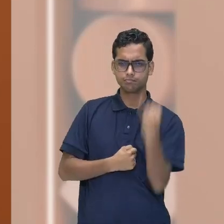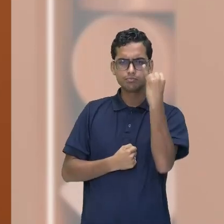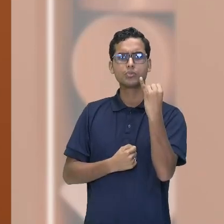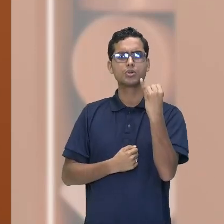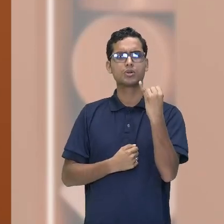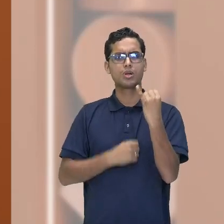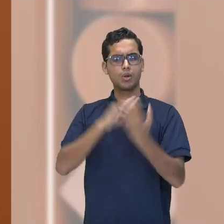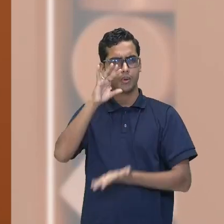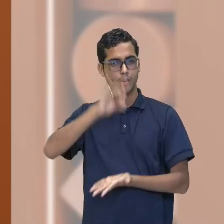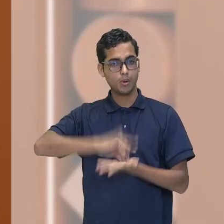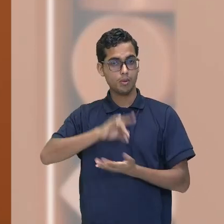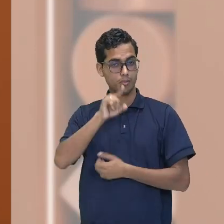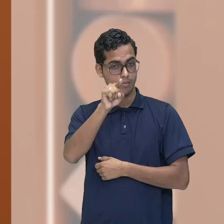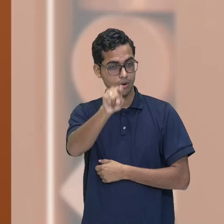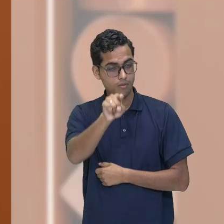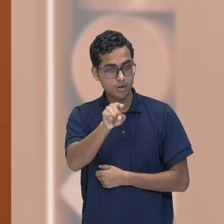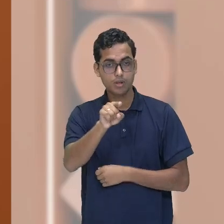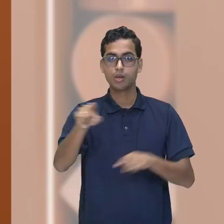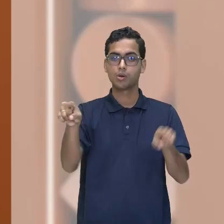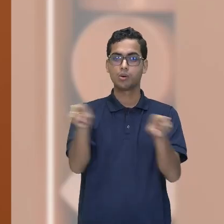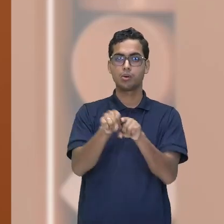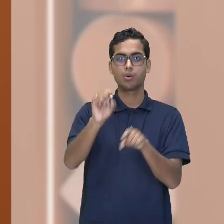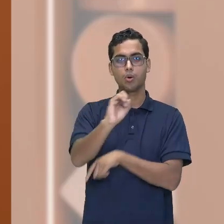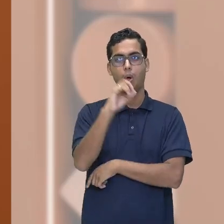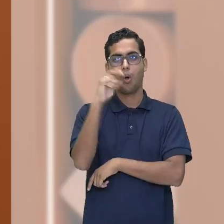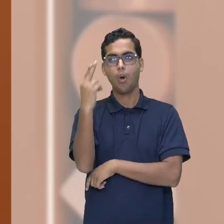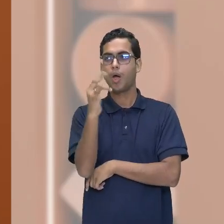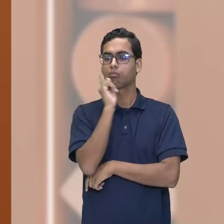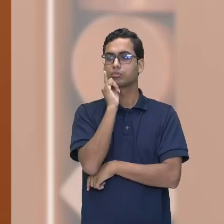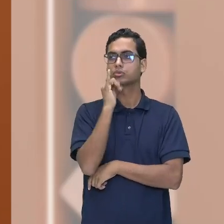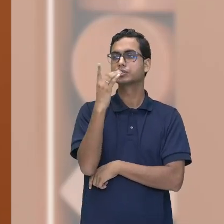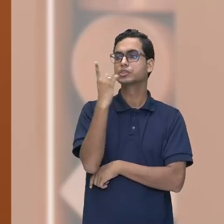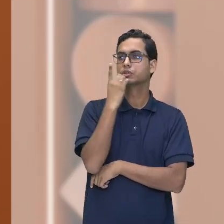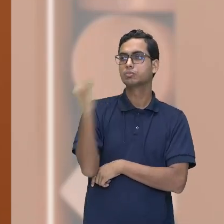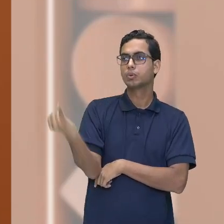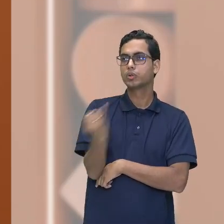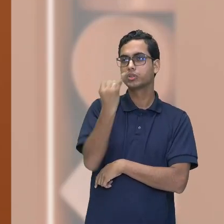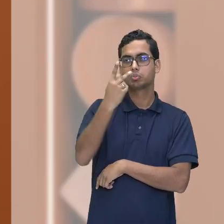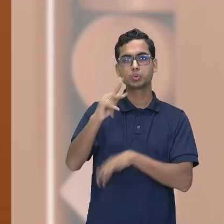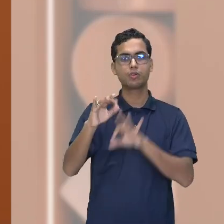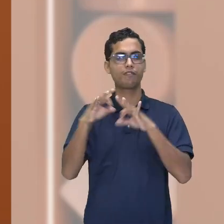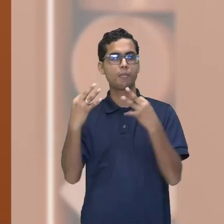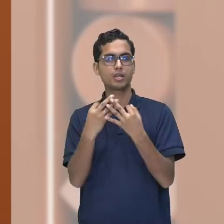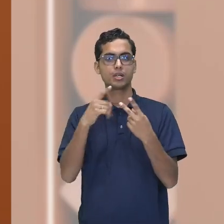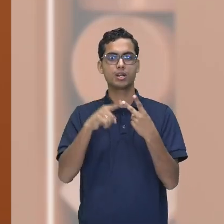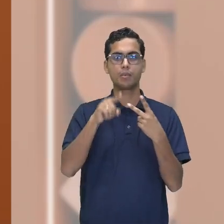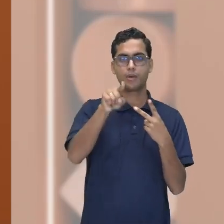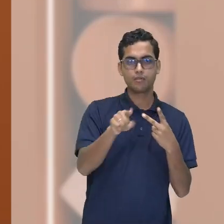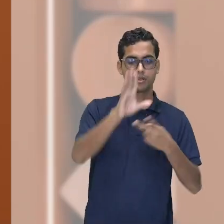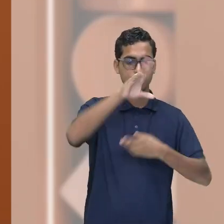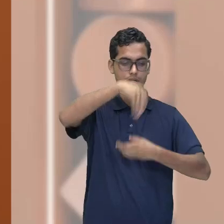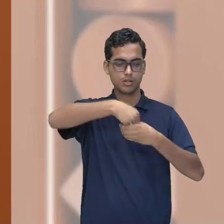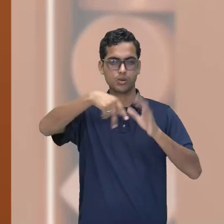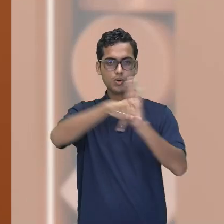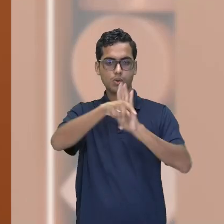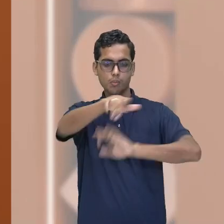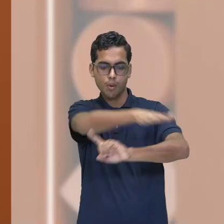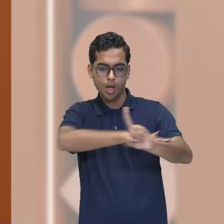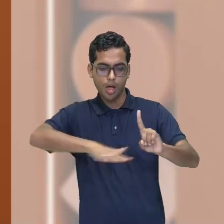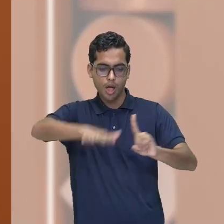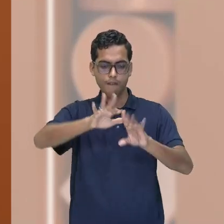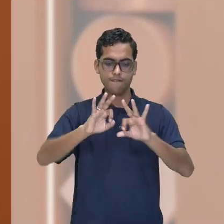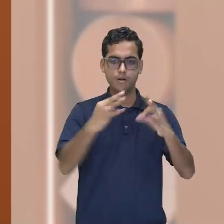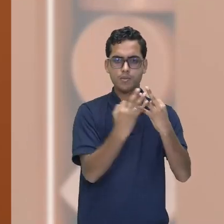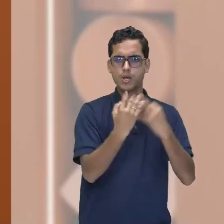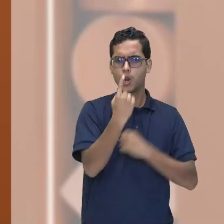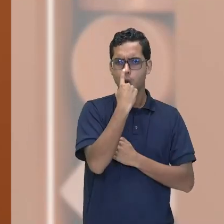grande para você ou para sua família, para as pessoas que estão ali mais no núcleo familiar mais próximas de